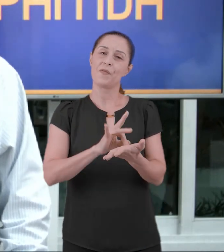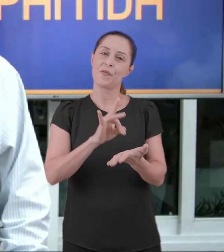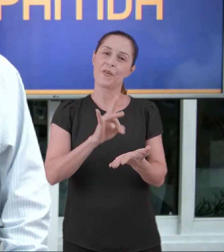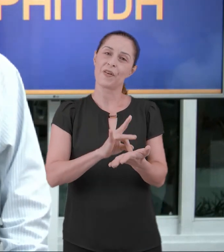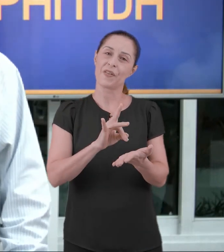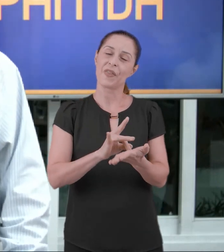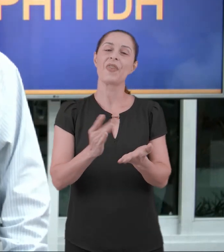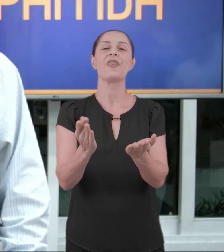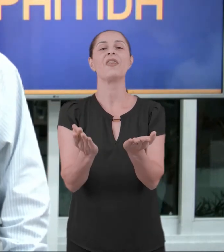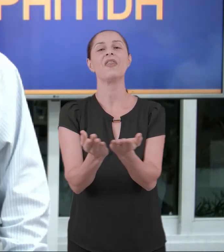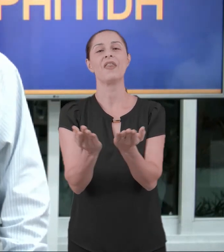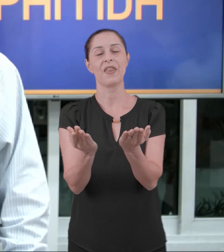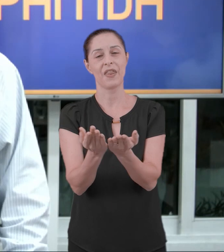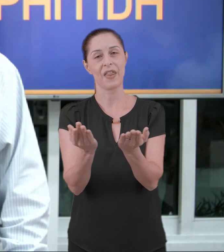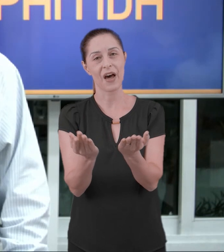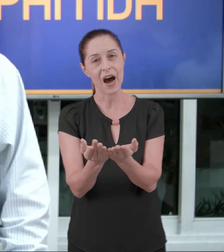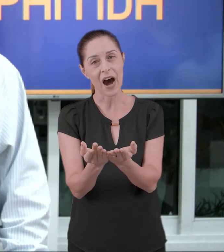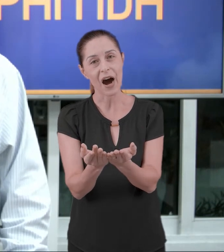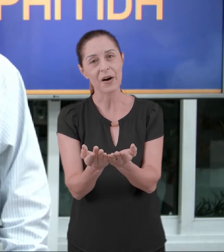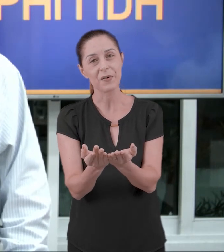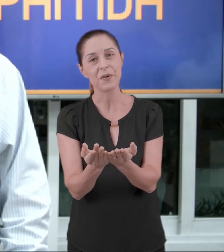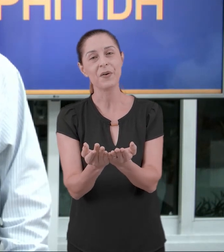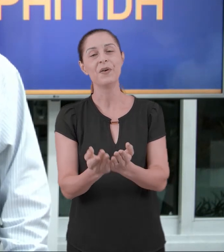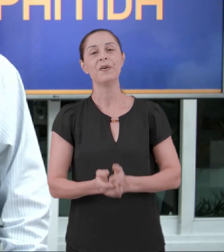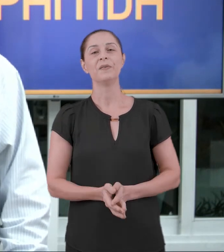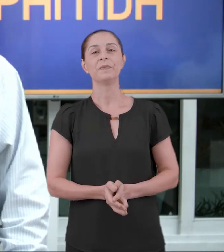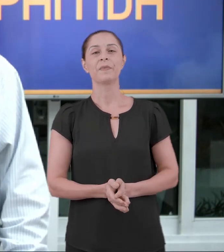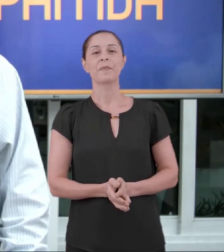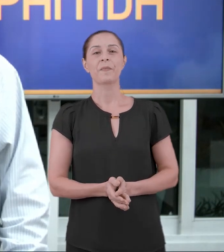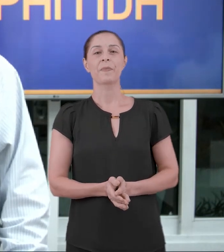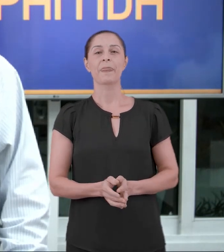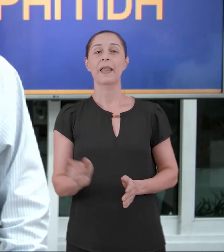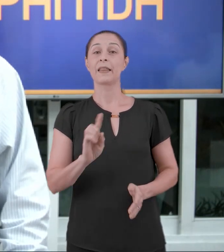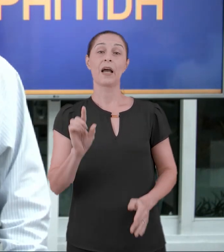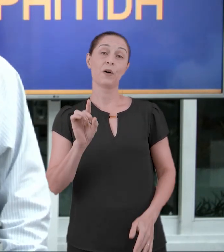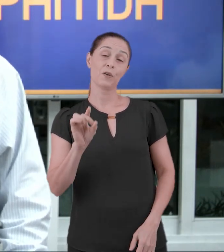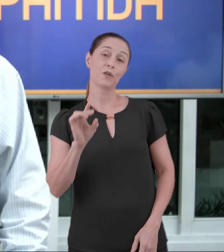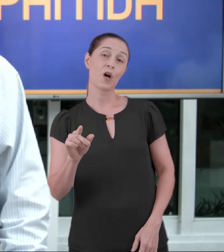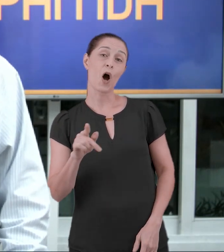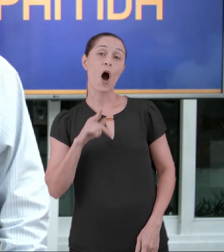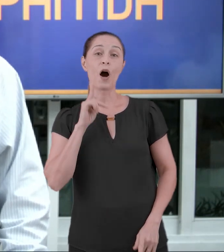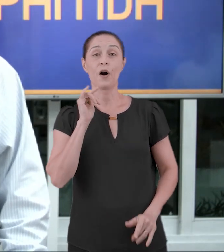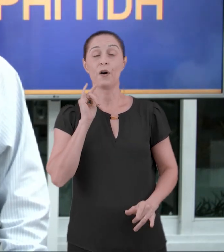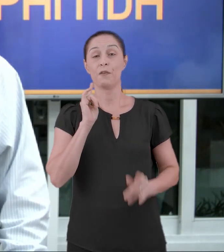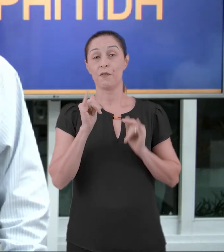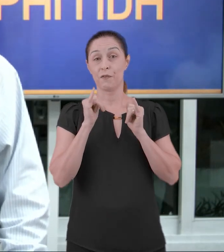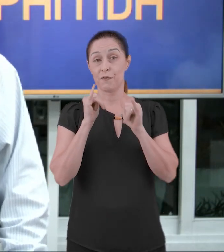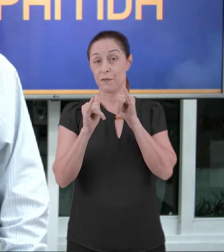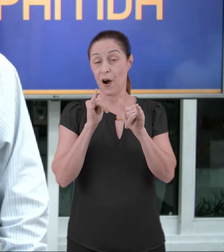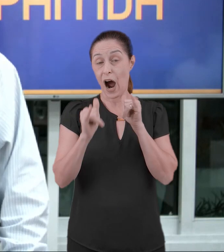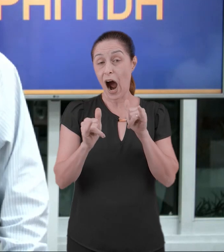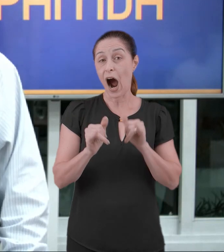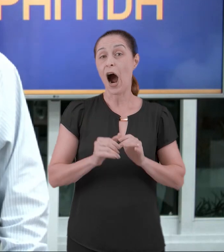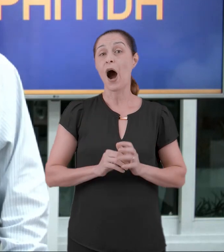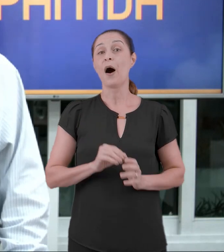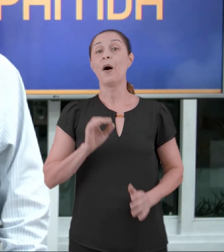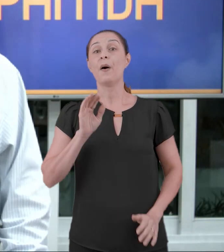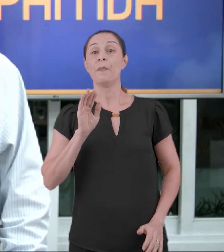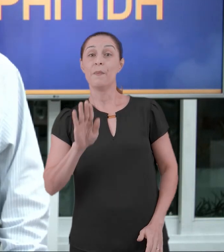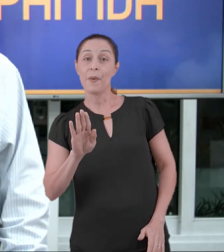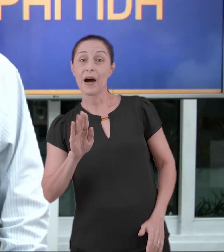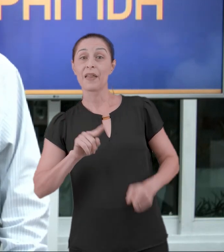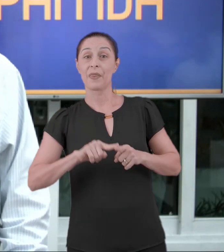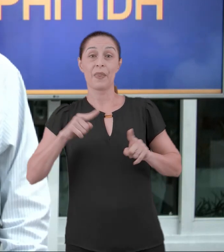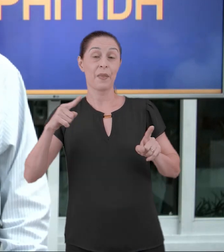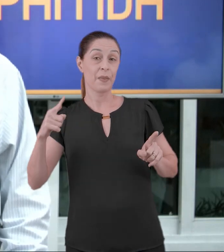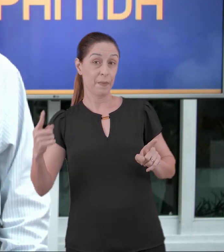né? Cristianismo não de palavras, mas com atitudes, com ações, com